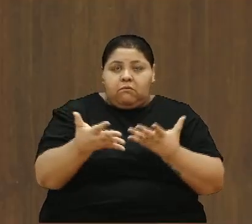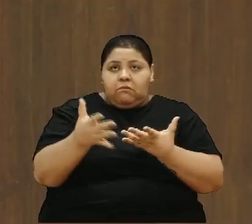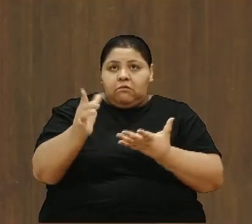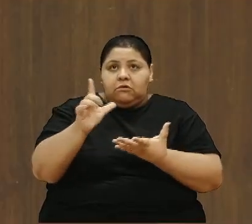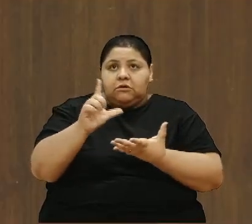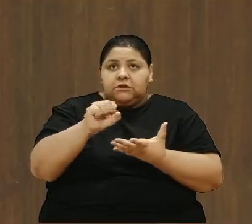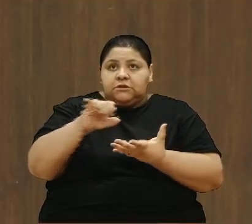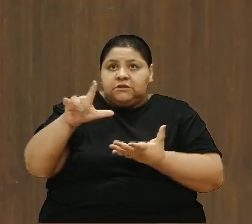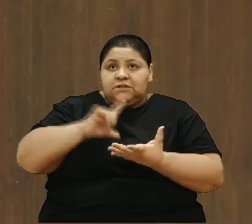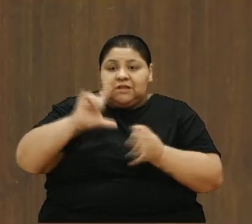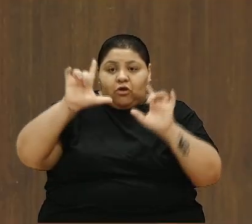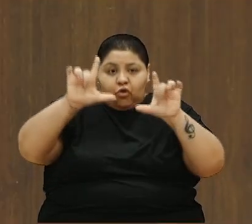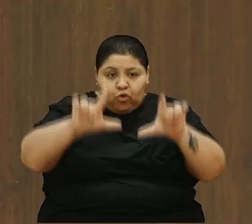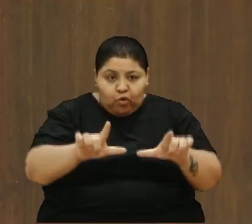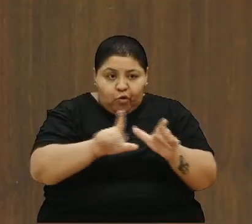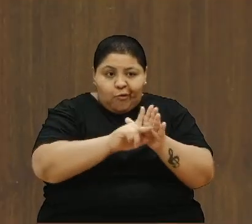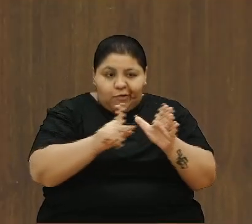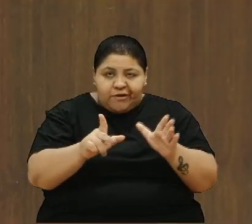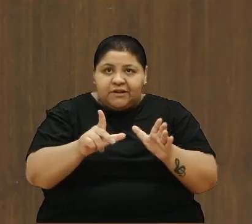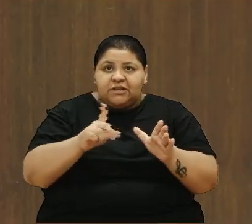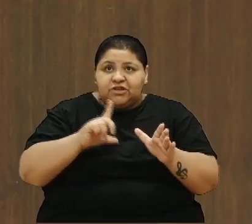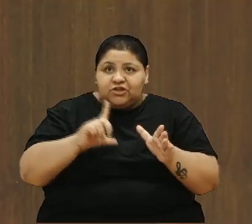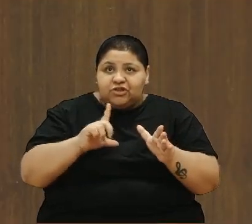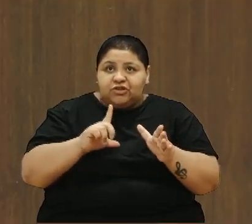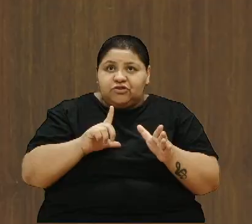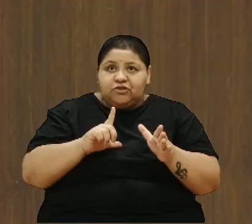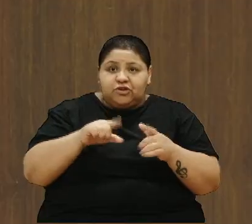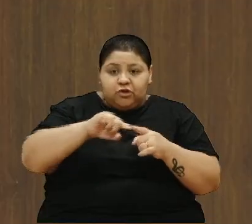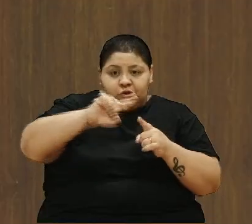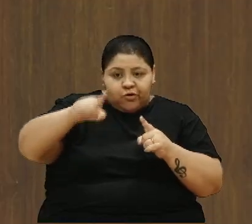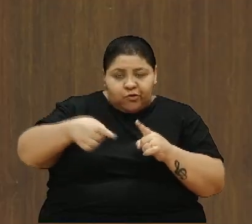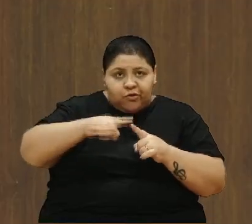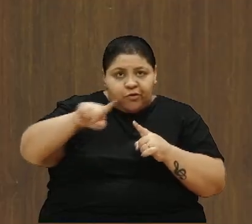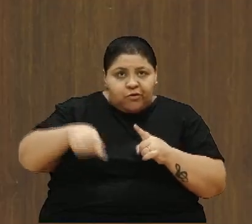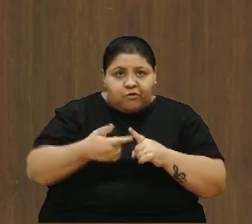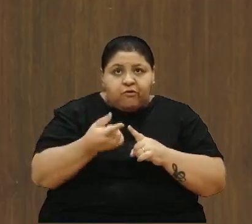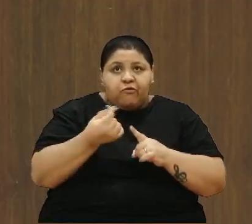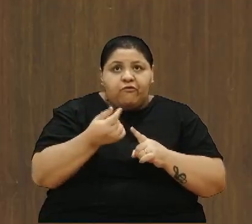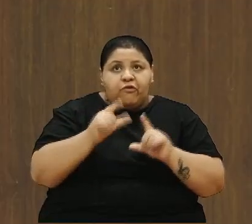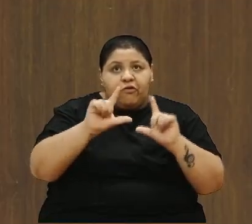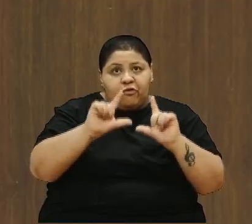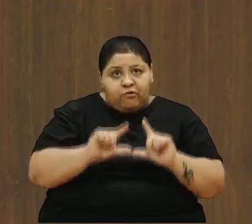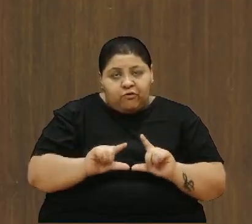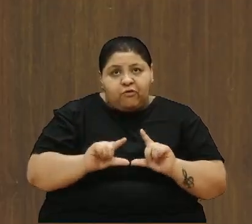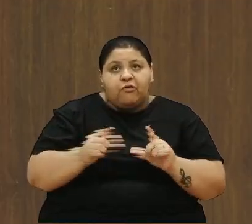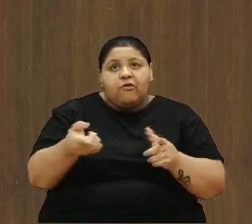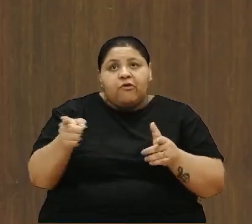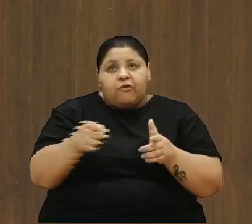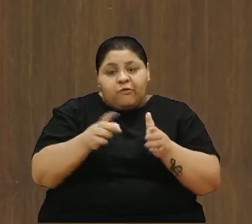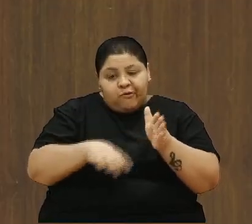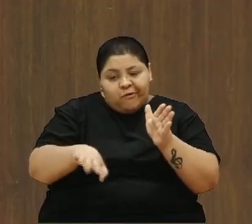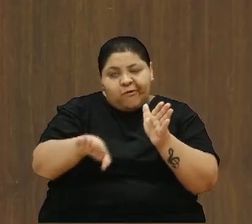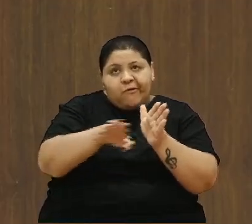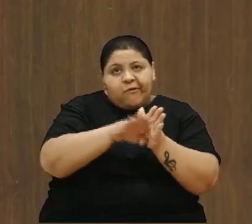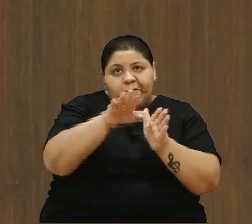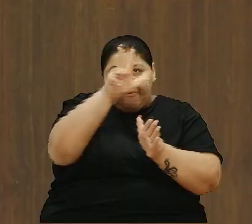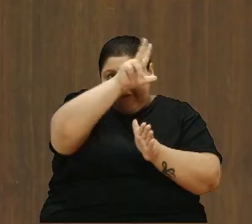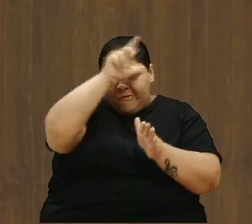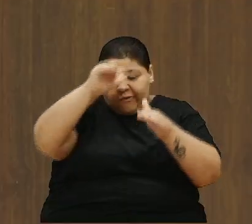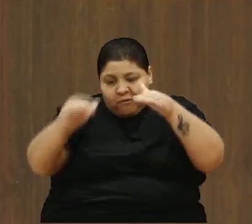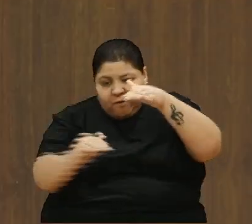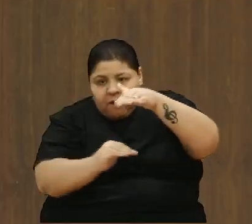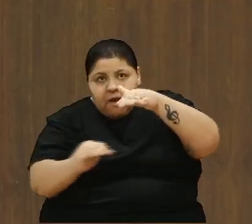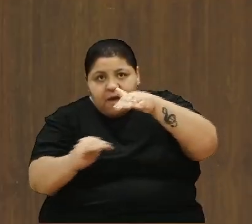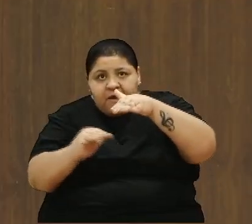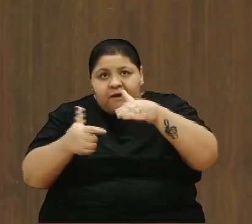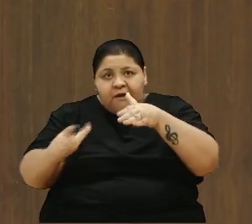um local que o estacionamento deveria ser efetivamente rotativo e com valor mais econômico, é o estacionamento da prefeitura, principalmente a parte de baixo, para garantir